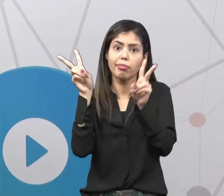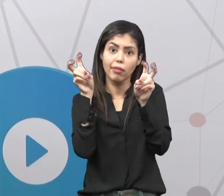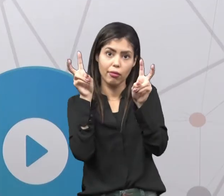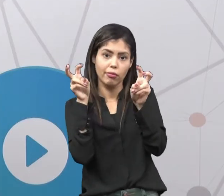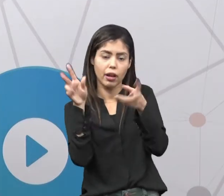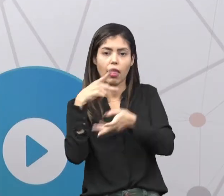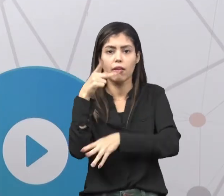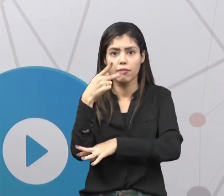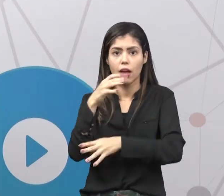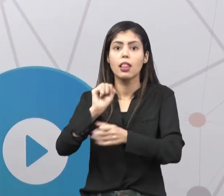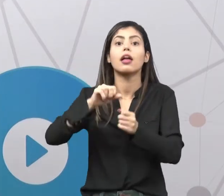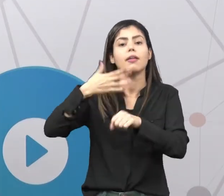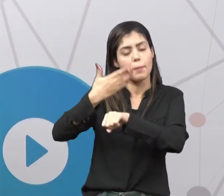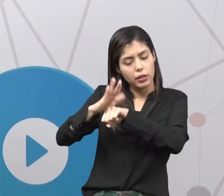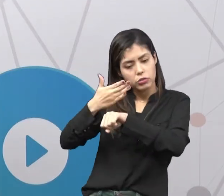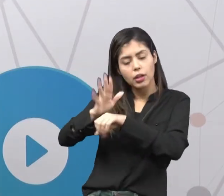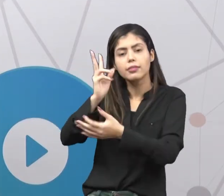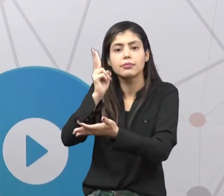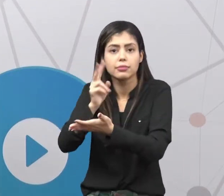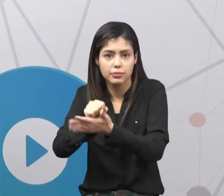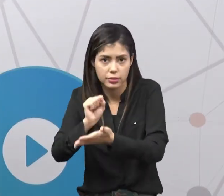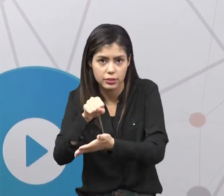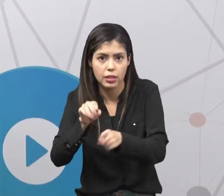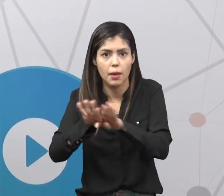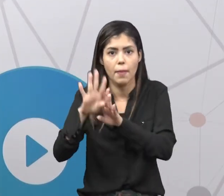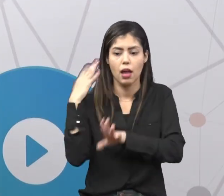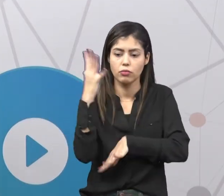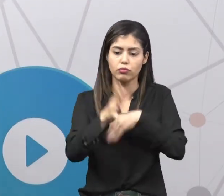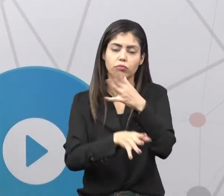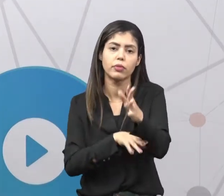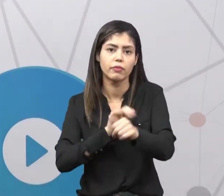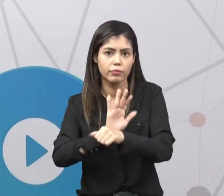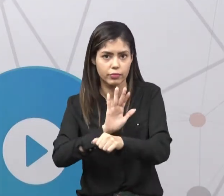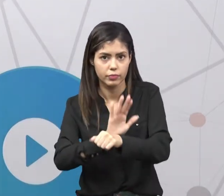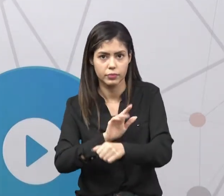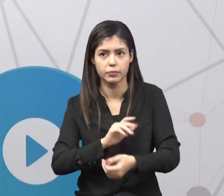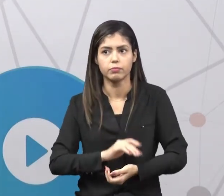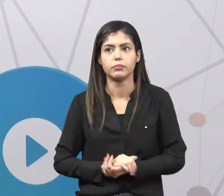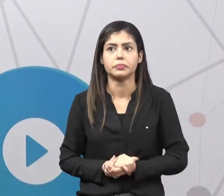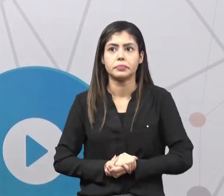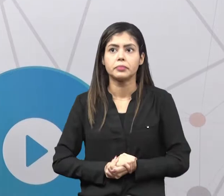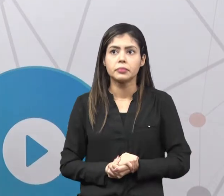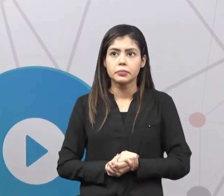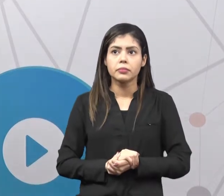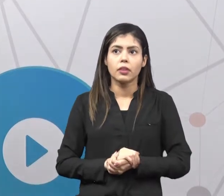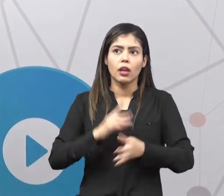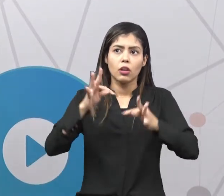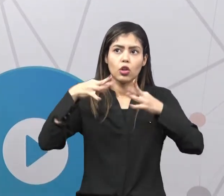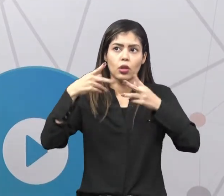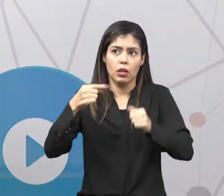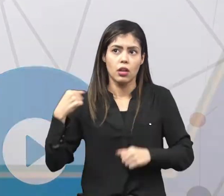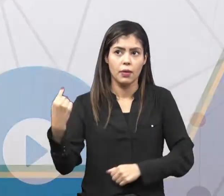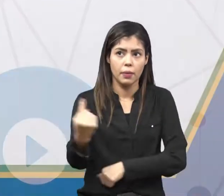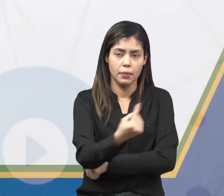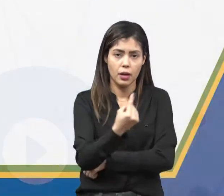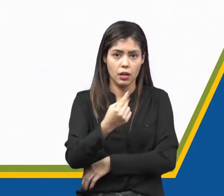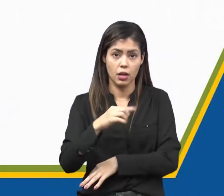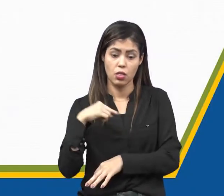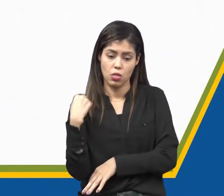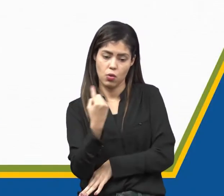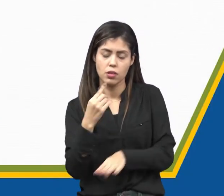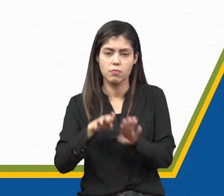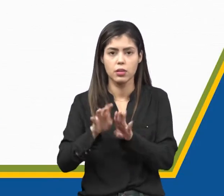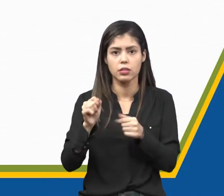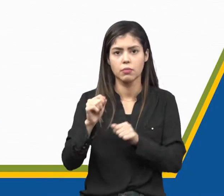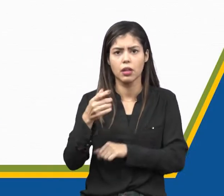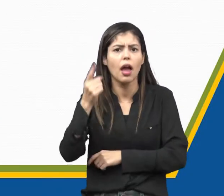a praticá-lo, essa conservação que é a floresta, ok? Então, diante de toda essa situação, né, todos nós